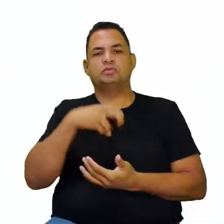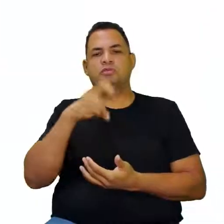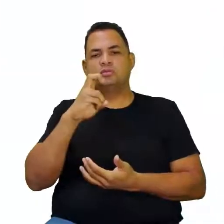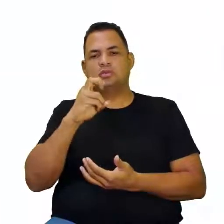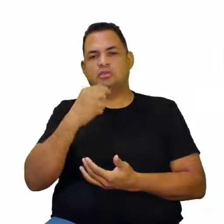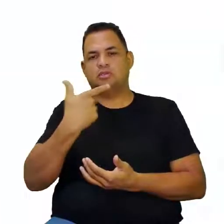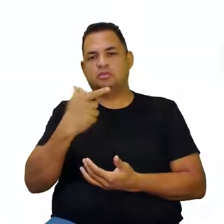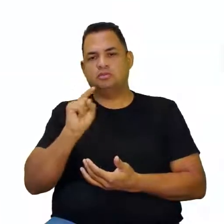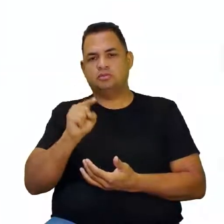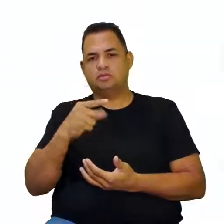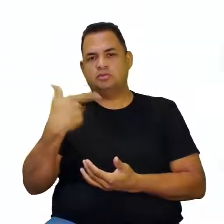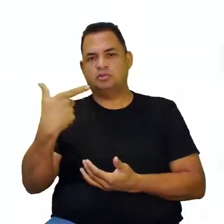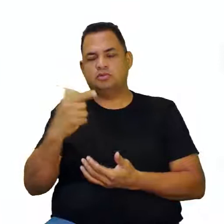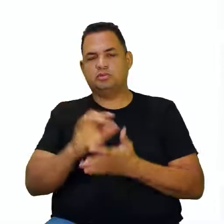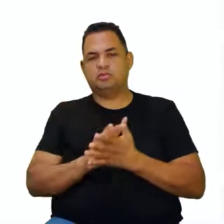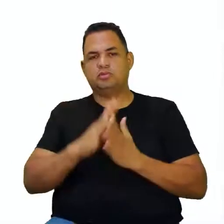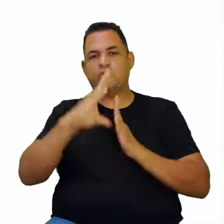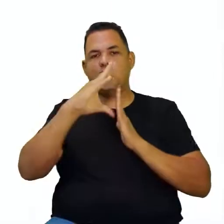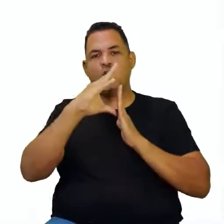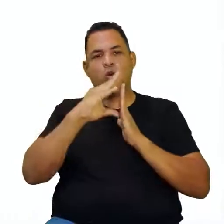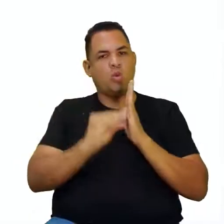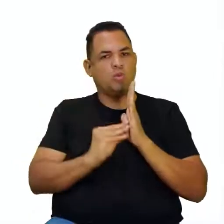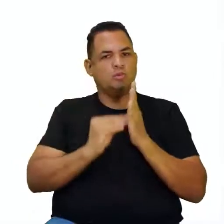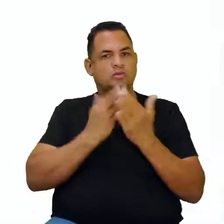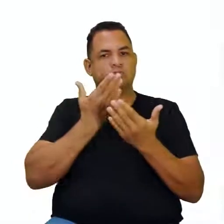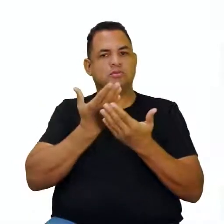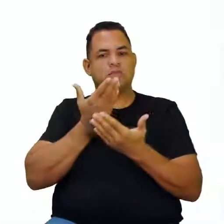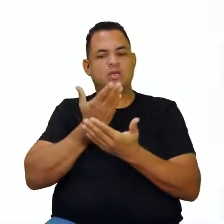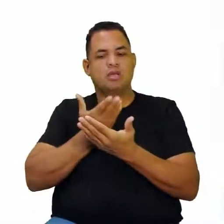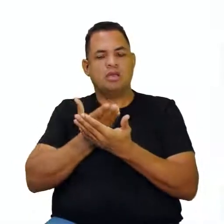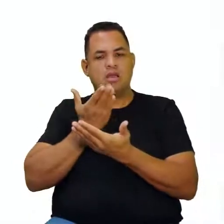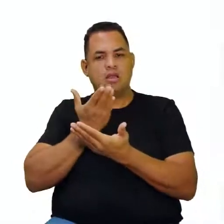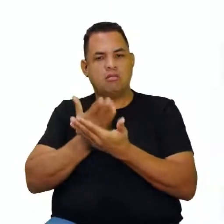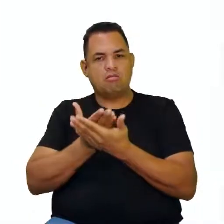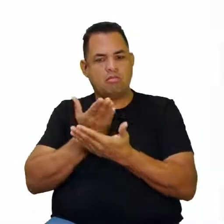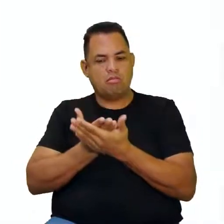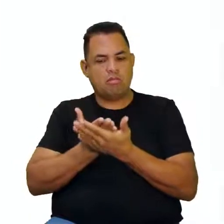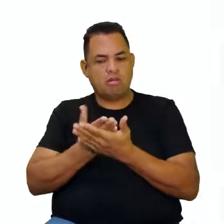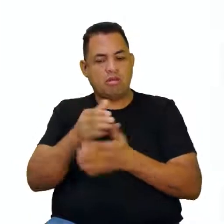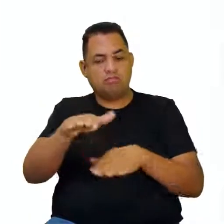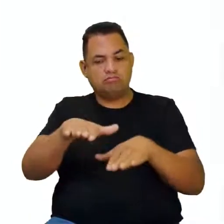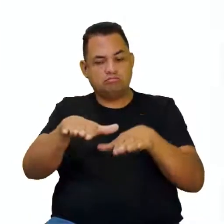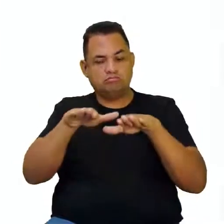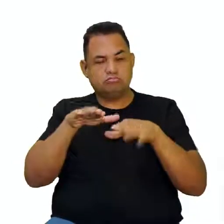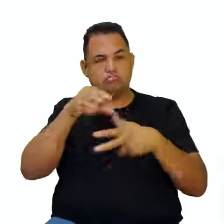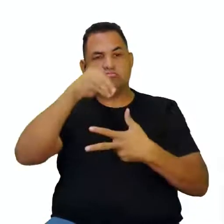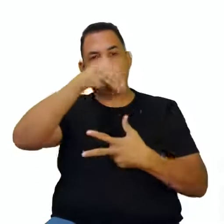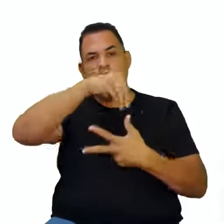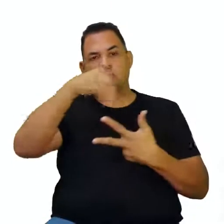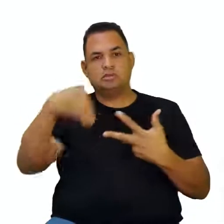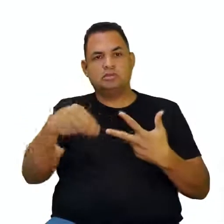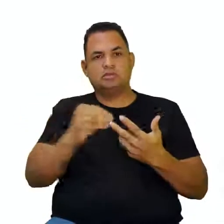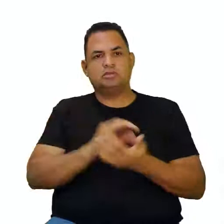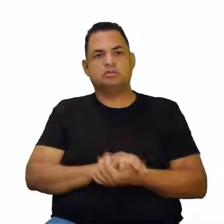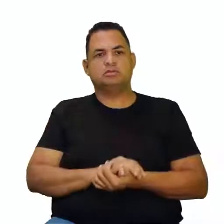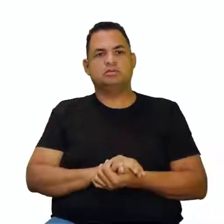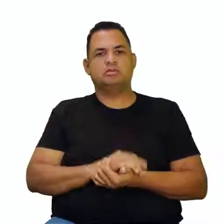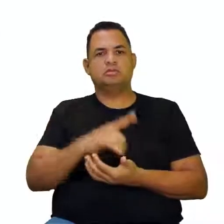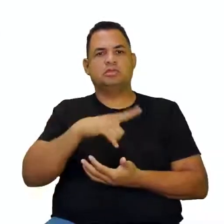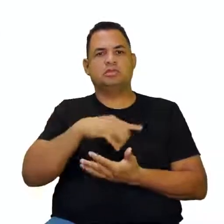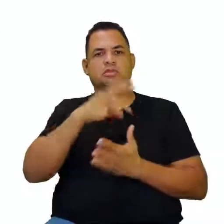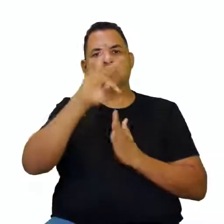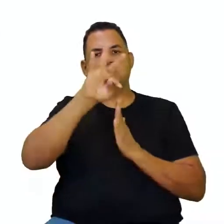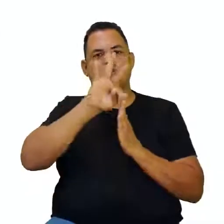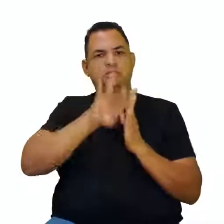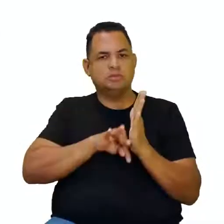52.2 e o conteúdo abordado foi o aulão Enem. A gente tem aqui um texto